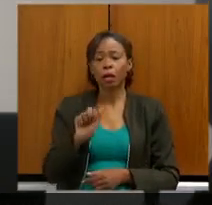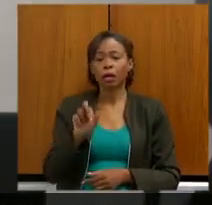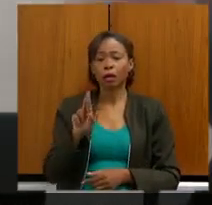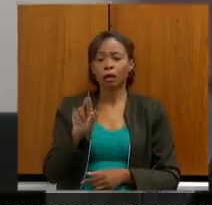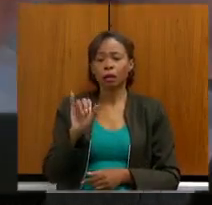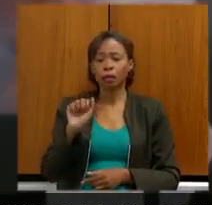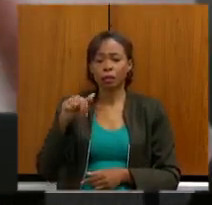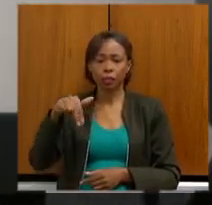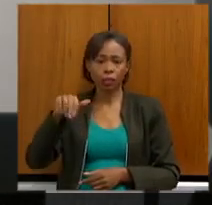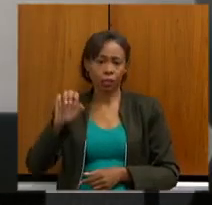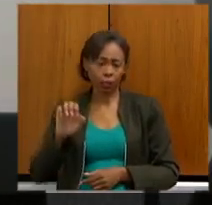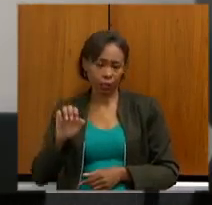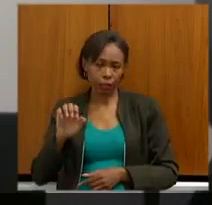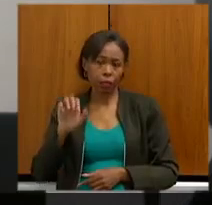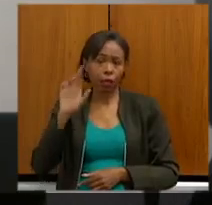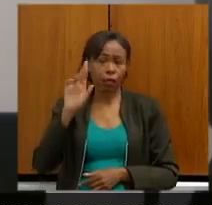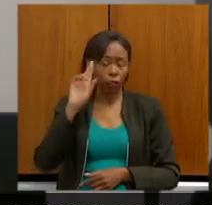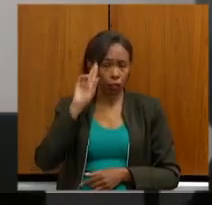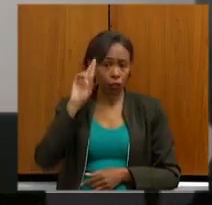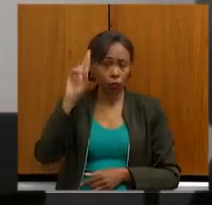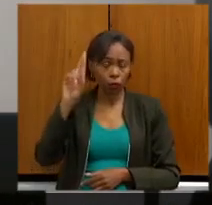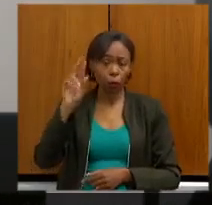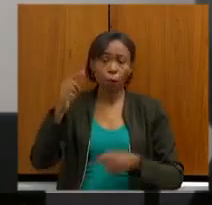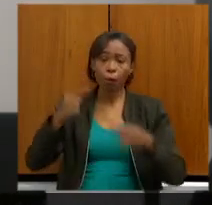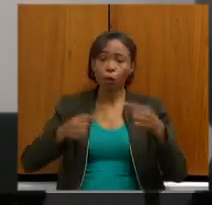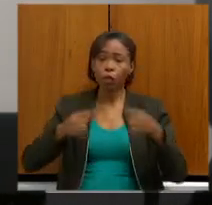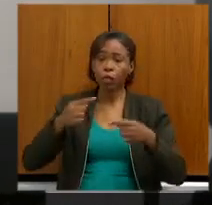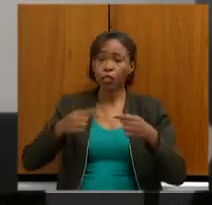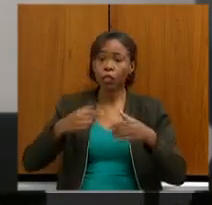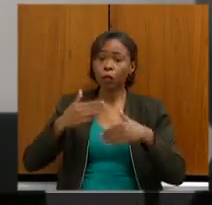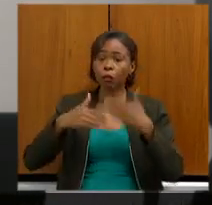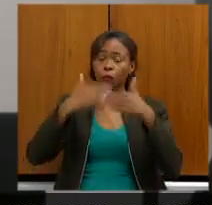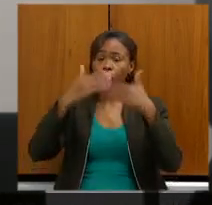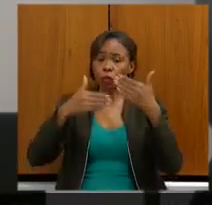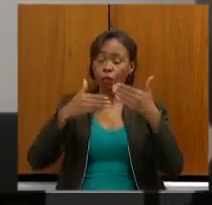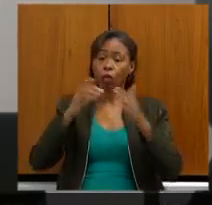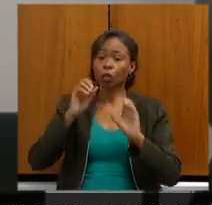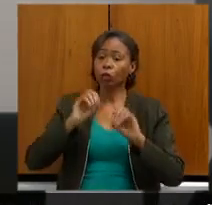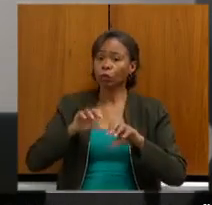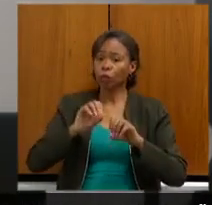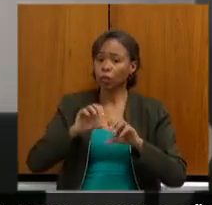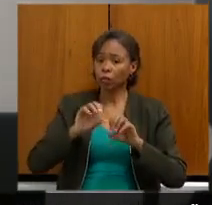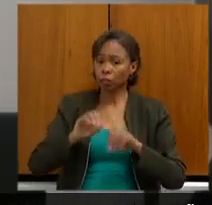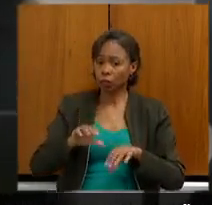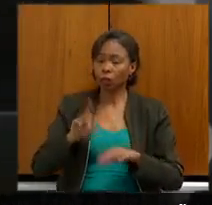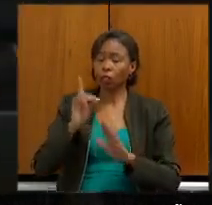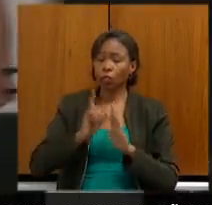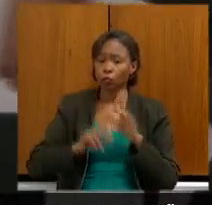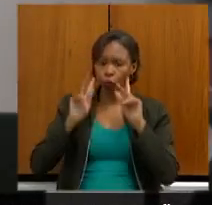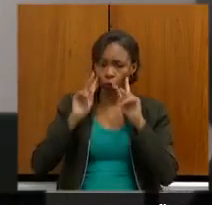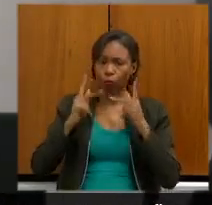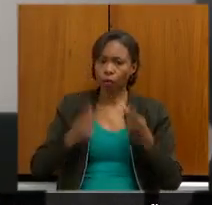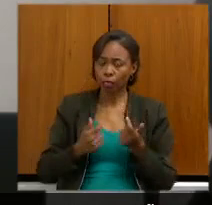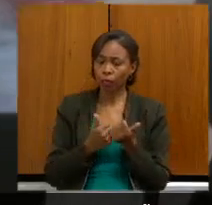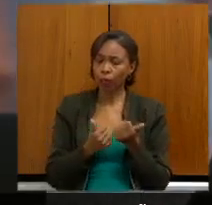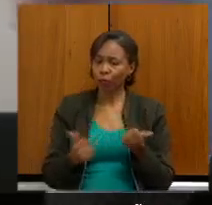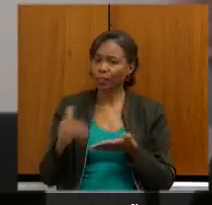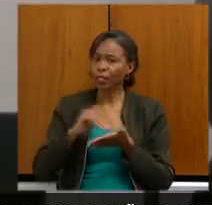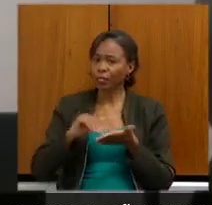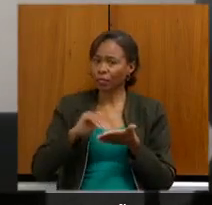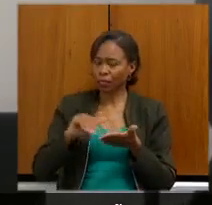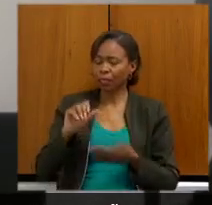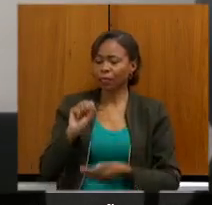Lopes diretora de política de Promoção e educação em Direitos Humanos da subsecretaria de Direitos Humanos da